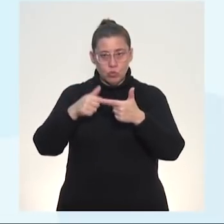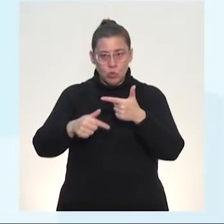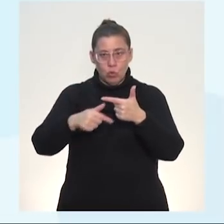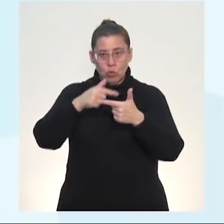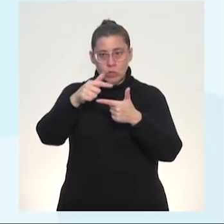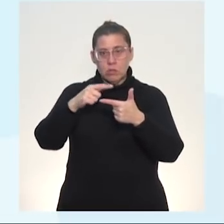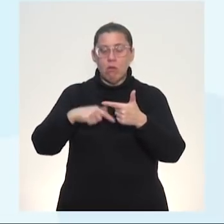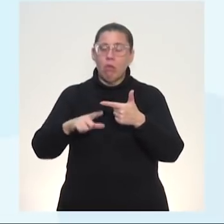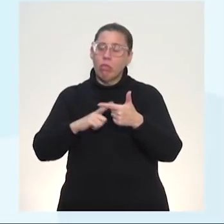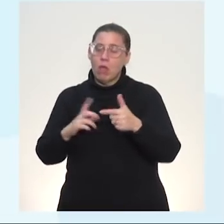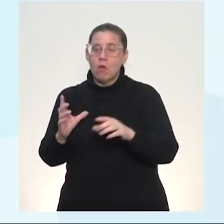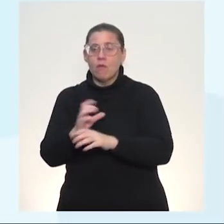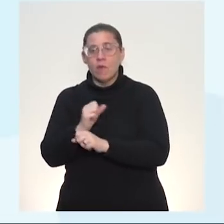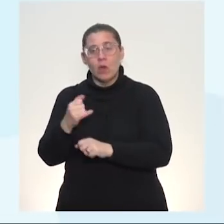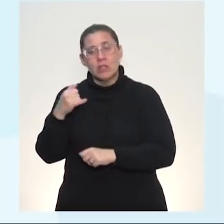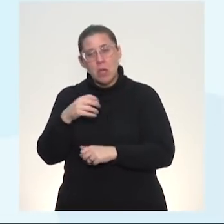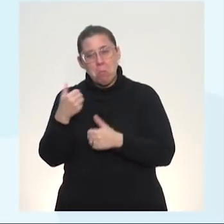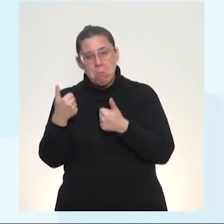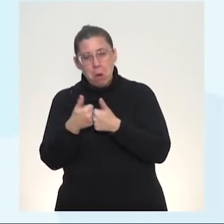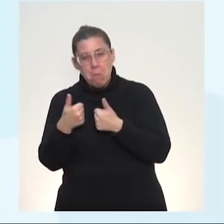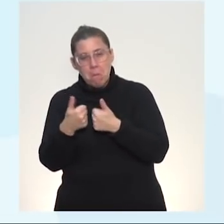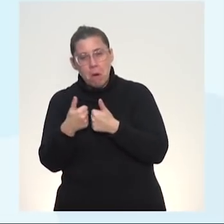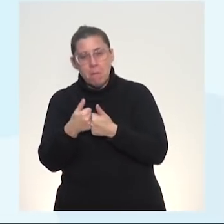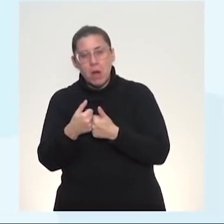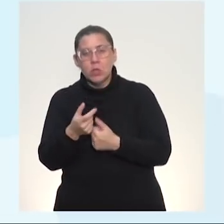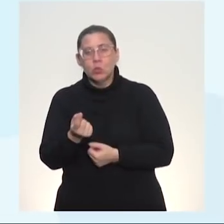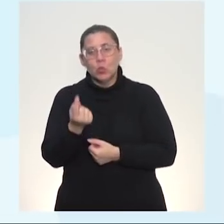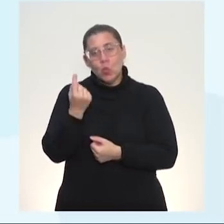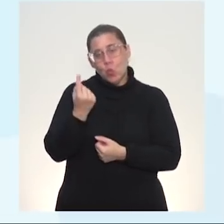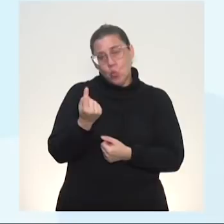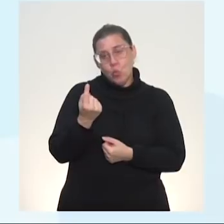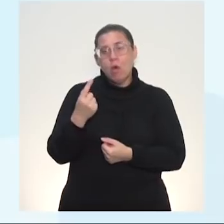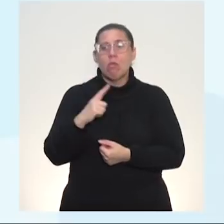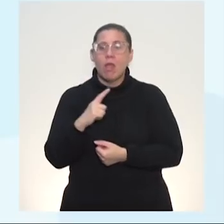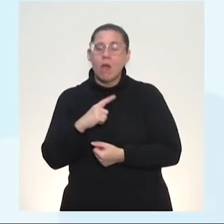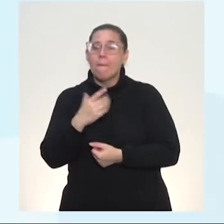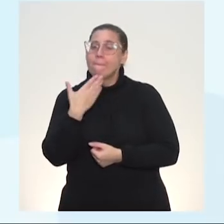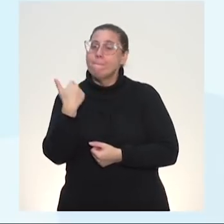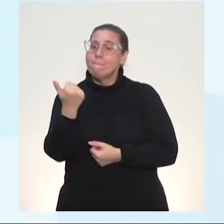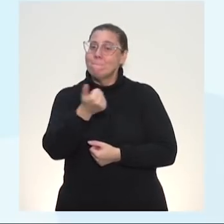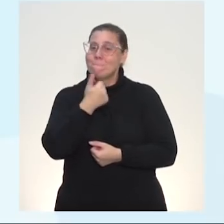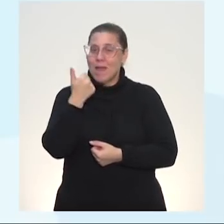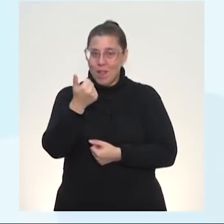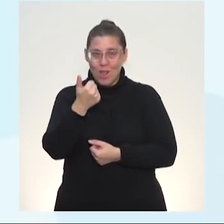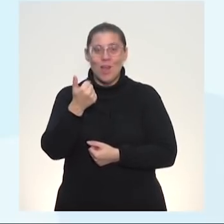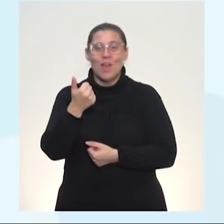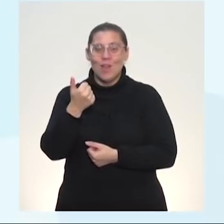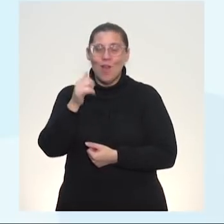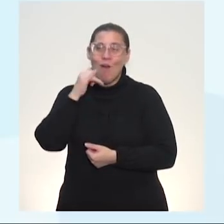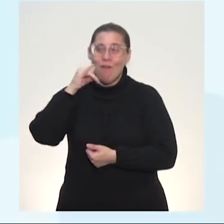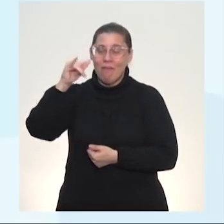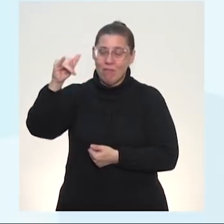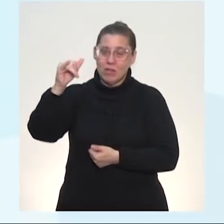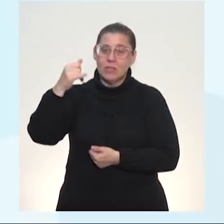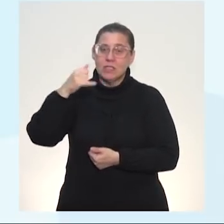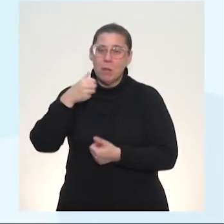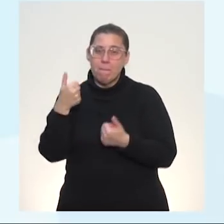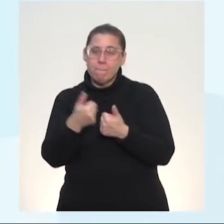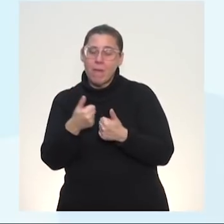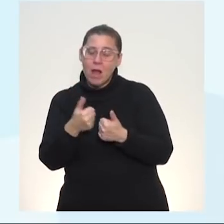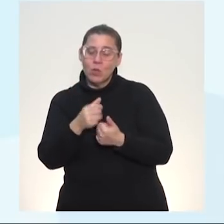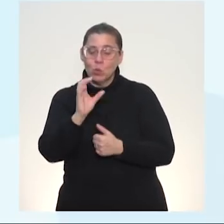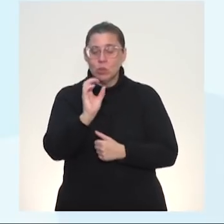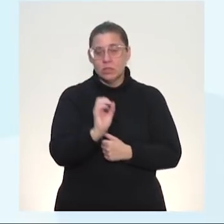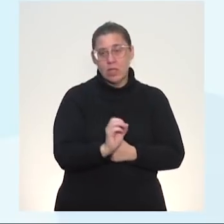tenho o valor. Se o valor for próximo de 1, eu tenho uma maior eficiência energética. Se o valor der próximo de 0, eu tenho uma